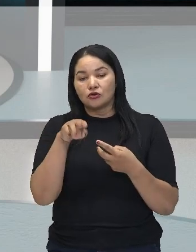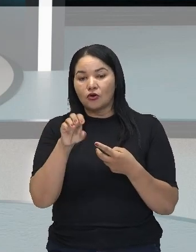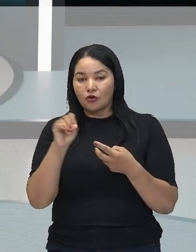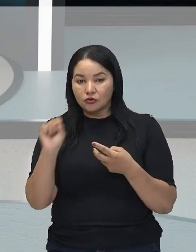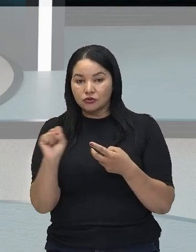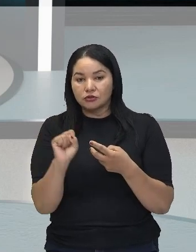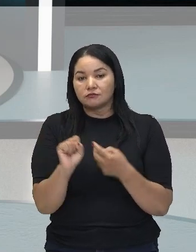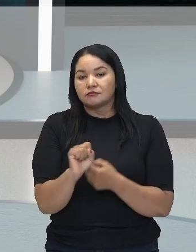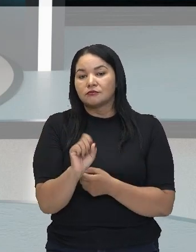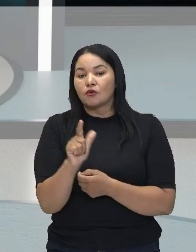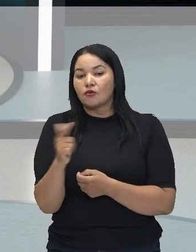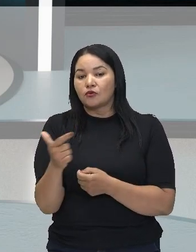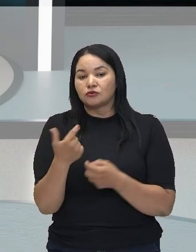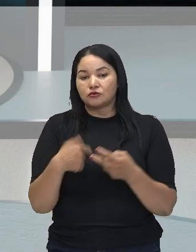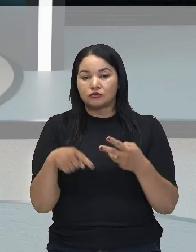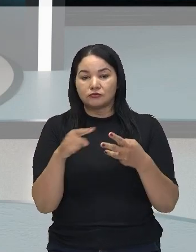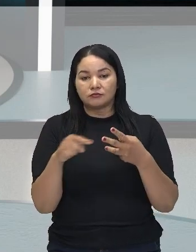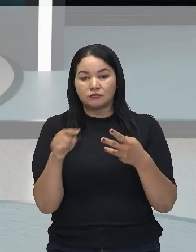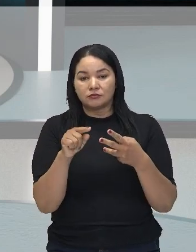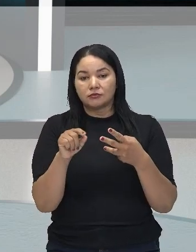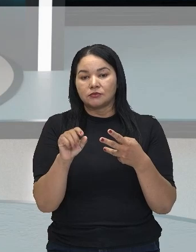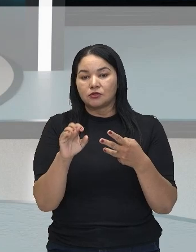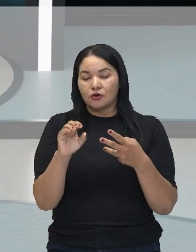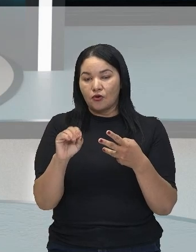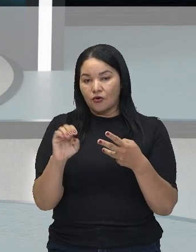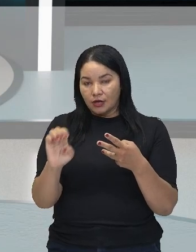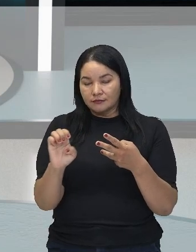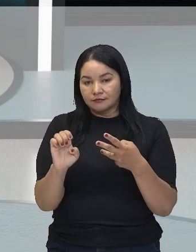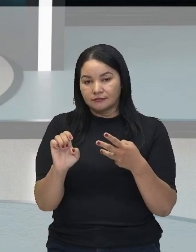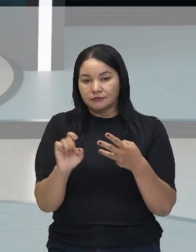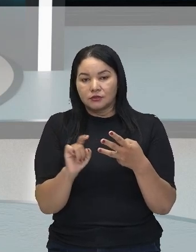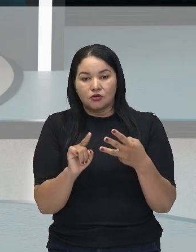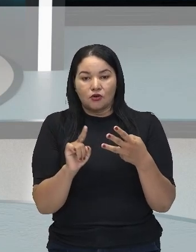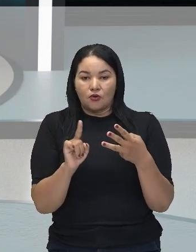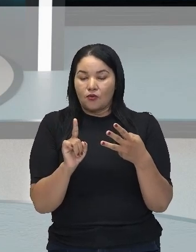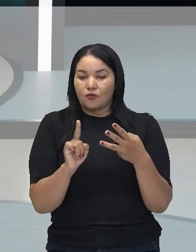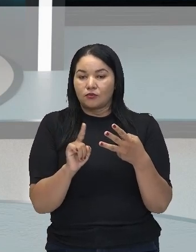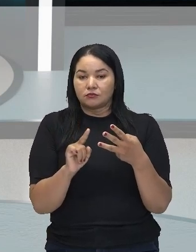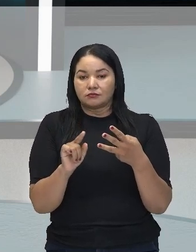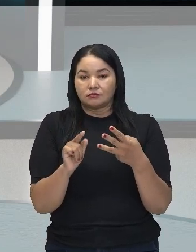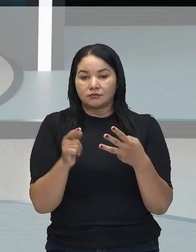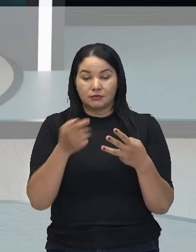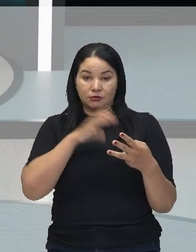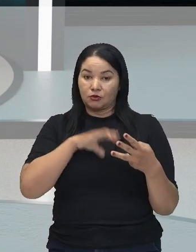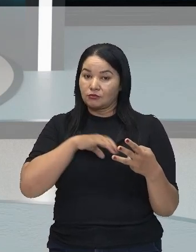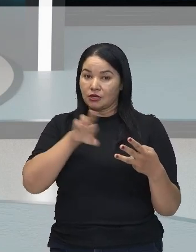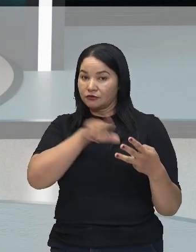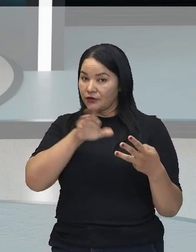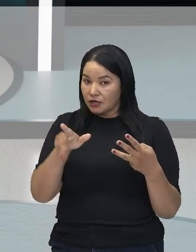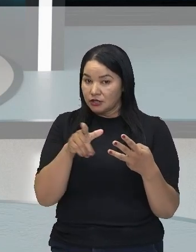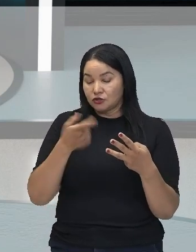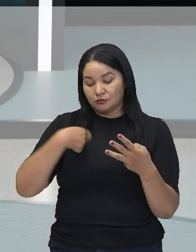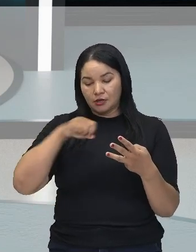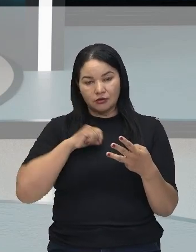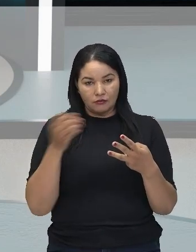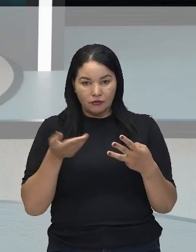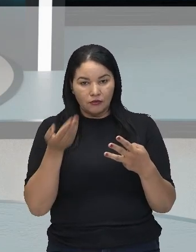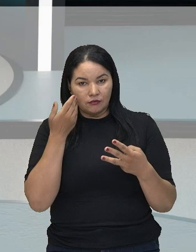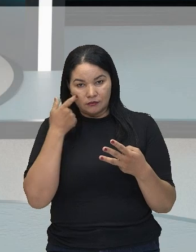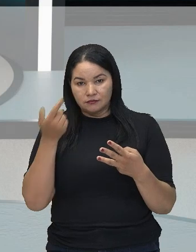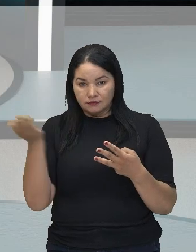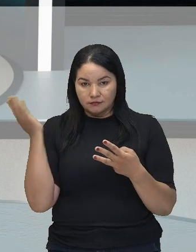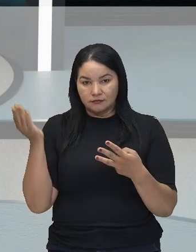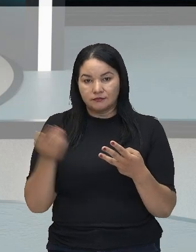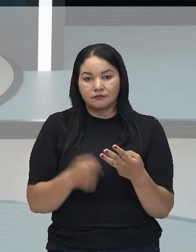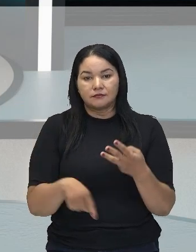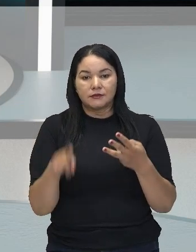nosotras, nos, para vosotros, vosotras, os, não é igual ao português, aquele com o V, né? Que no